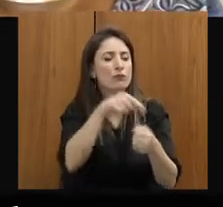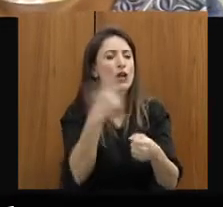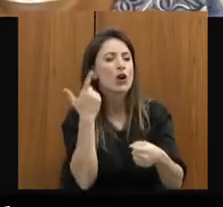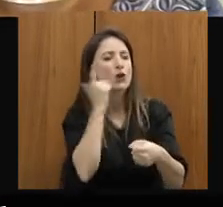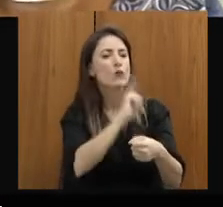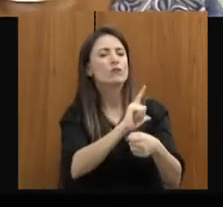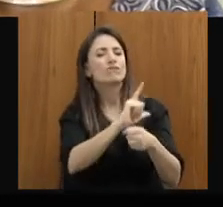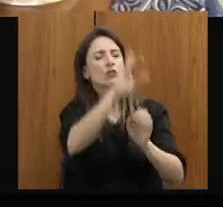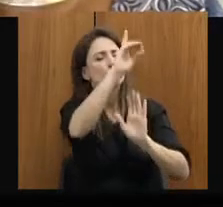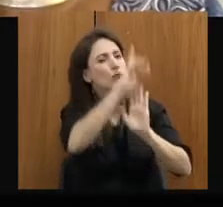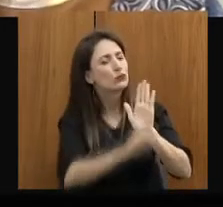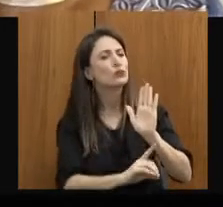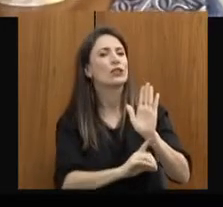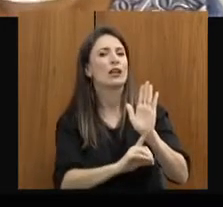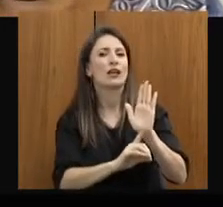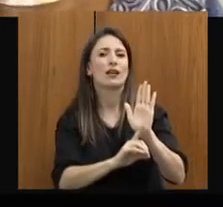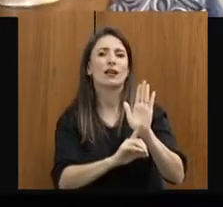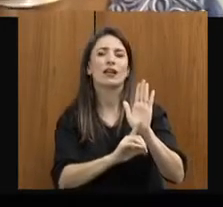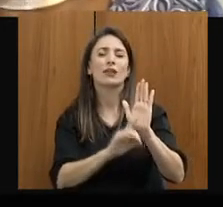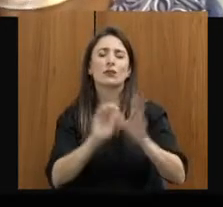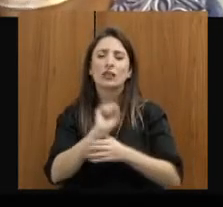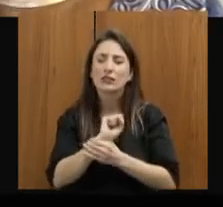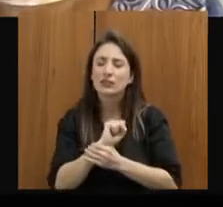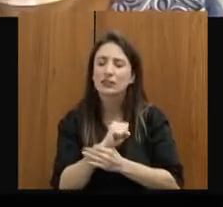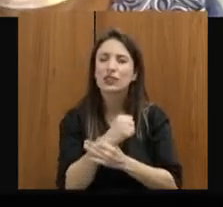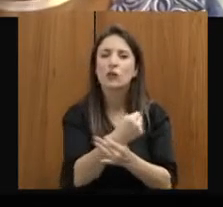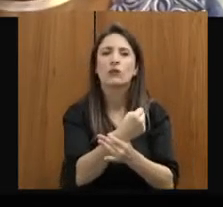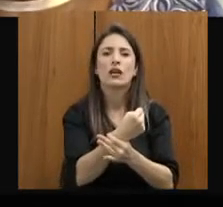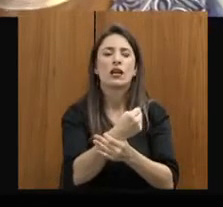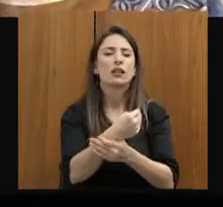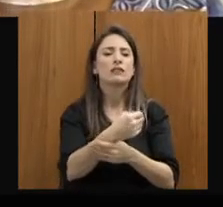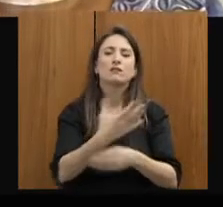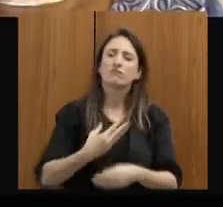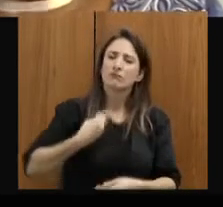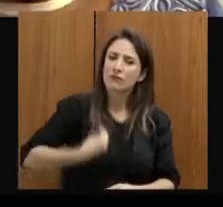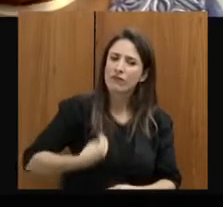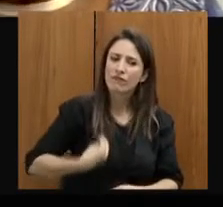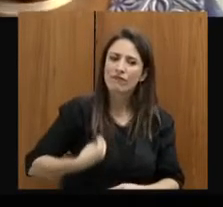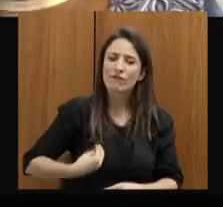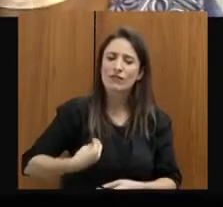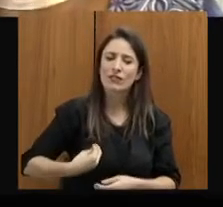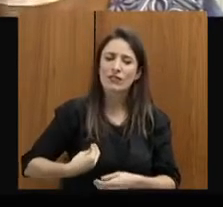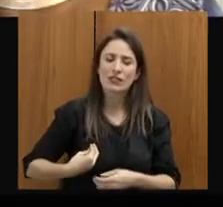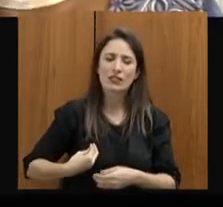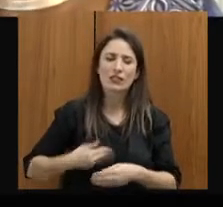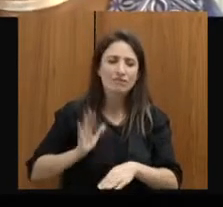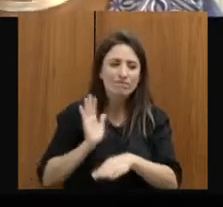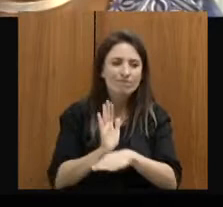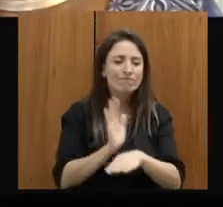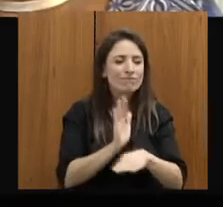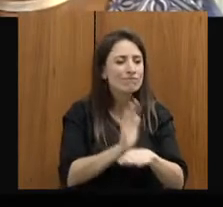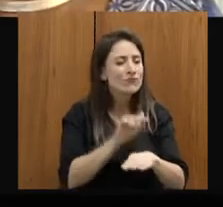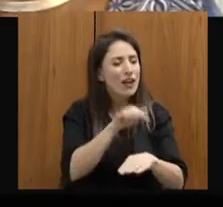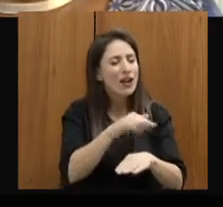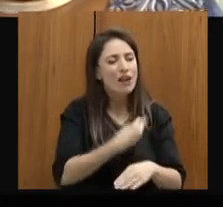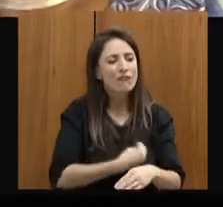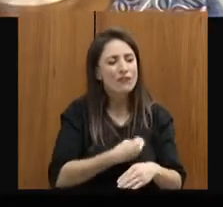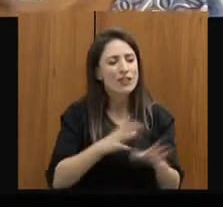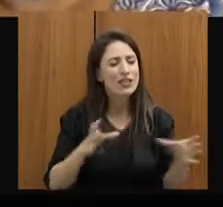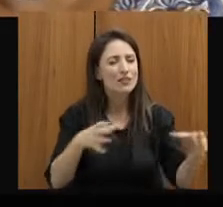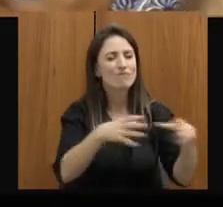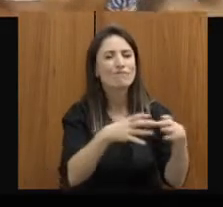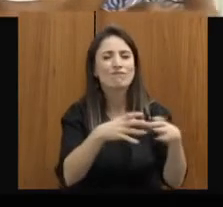garantir de garantia é da segurança da vida do território dessas pessoas e dessas comunidades